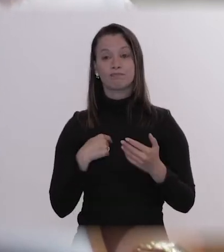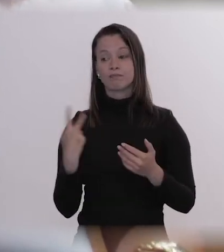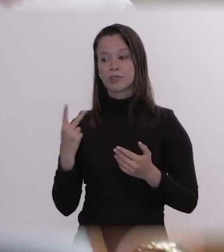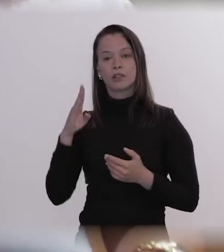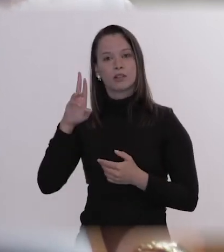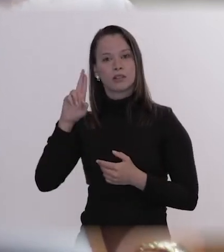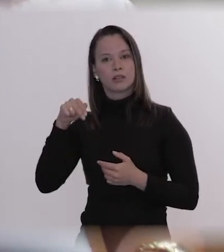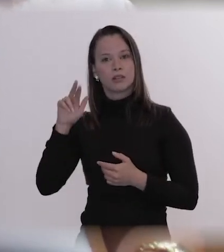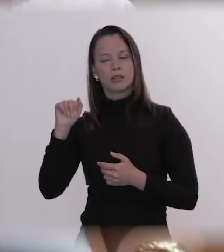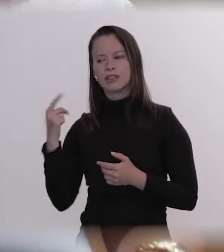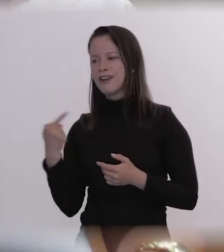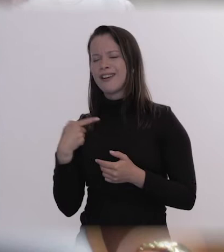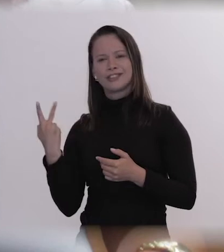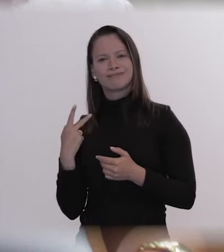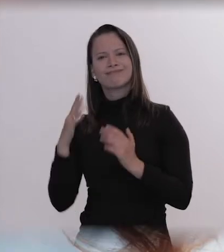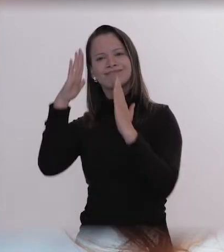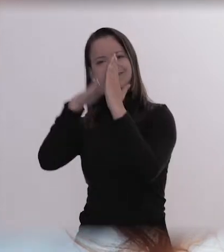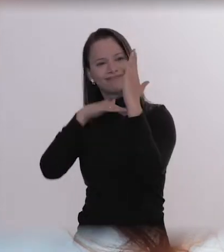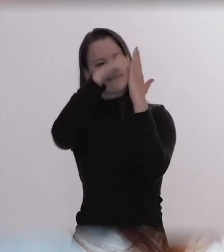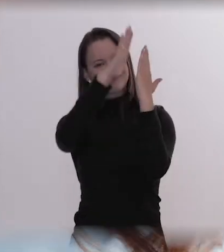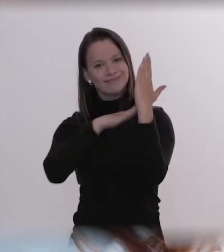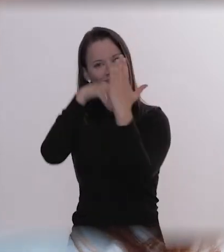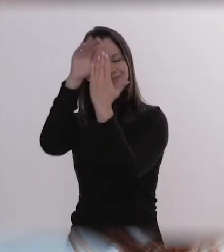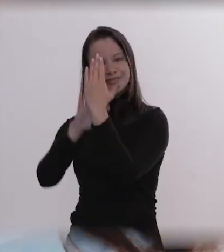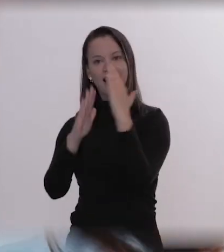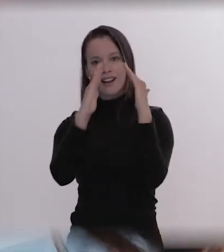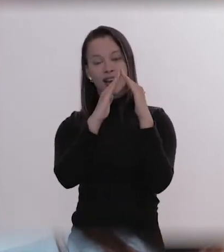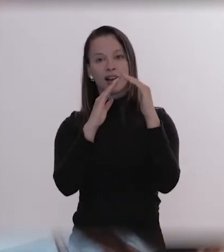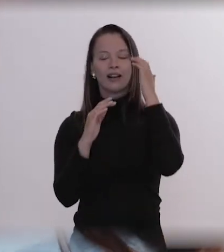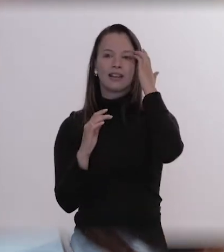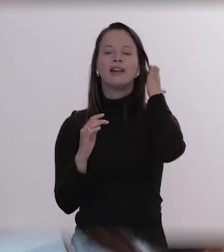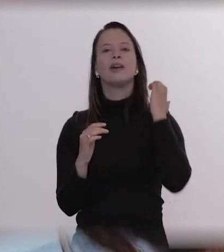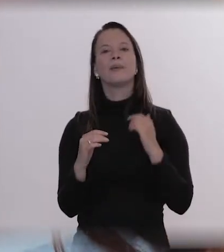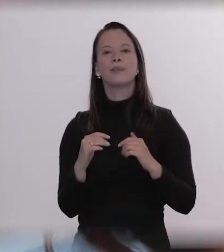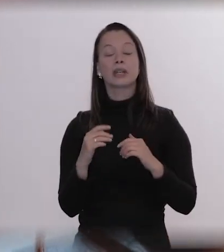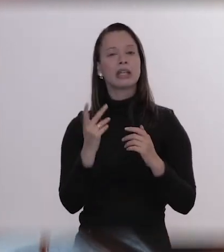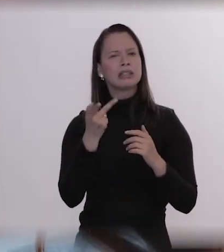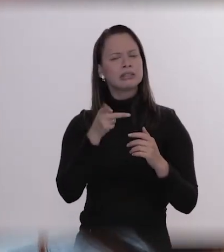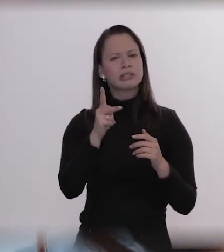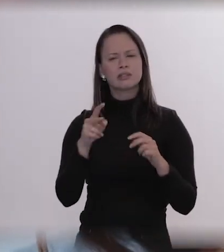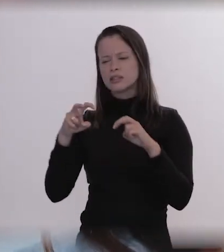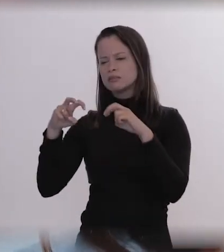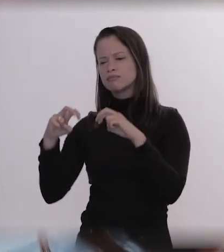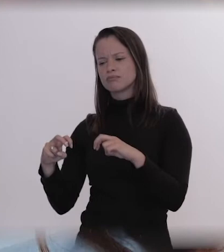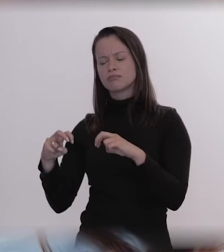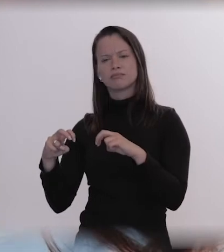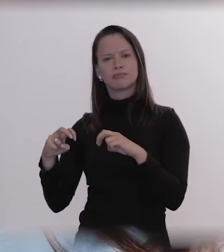Bruna resolvemos pintar a casa. Só que assim, virava, voltava, nós estávamos